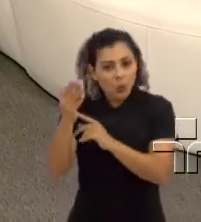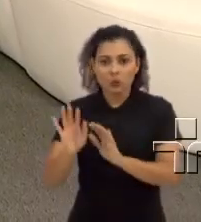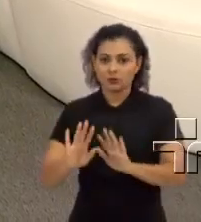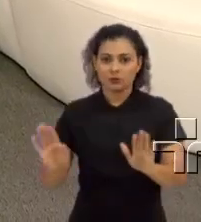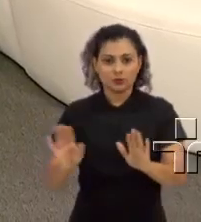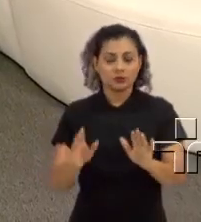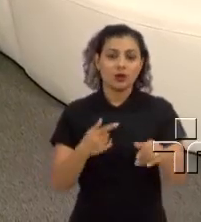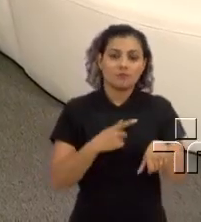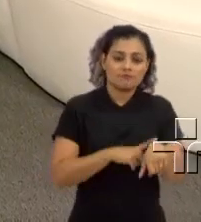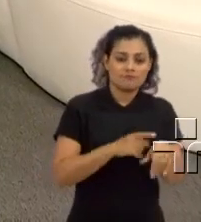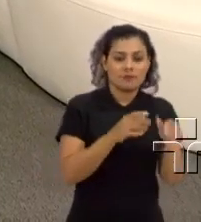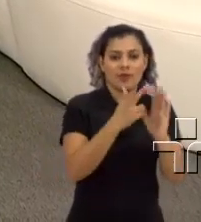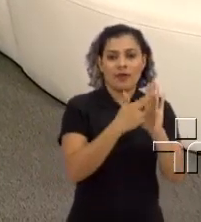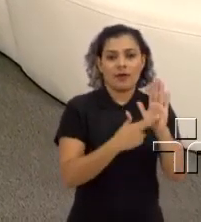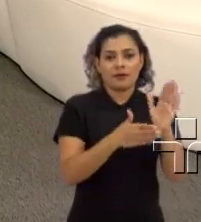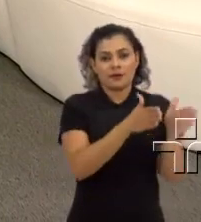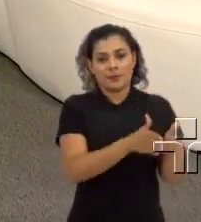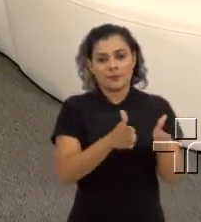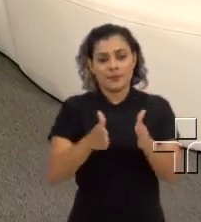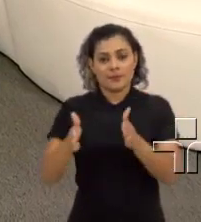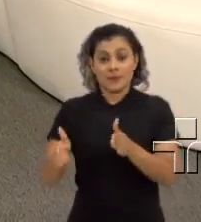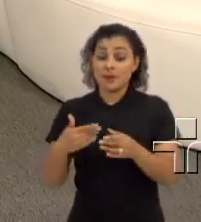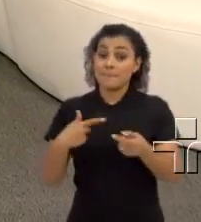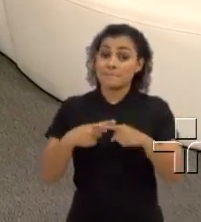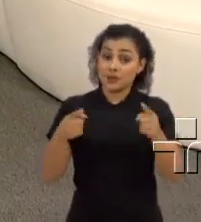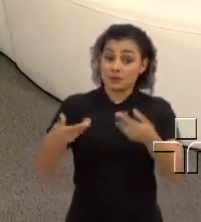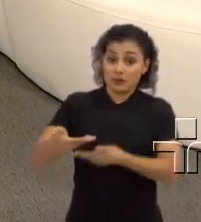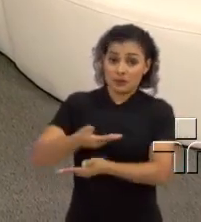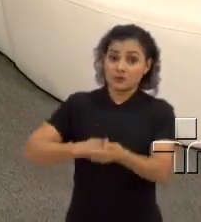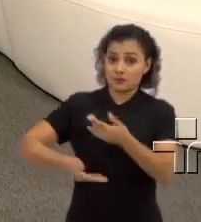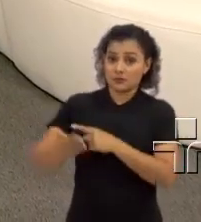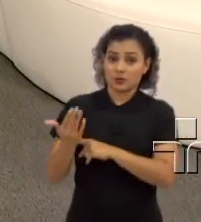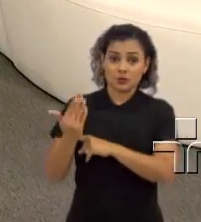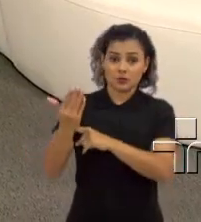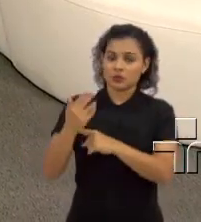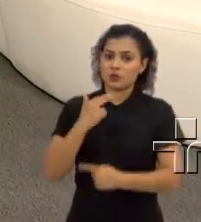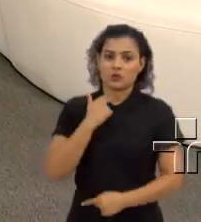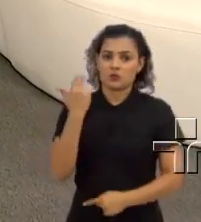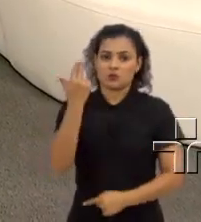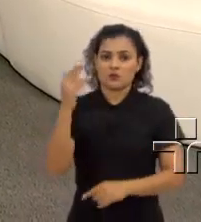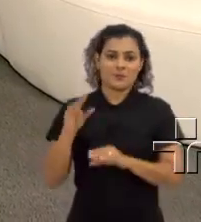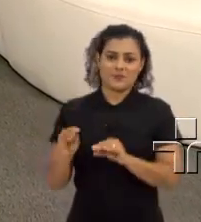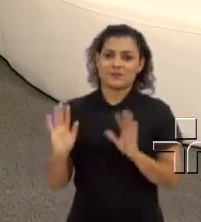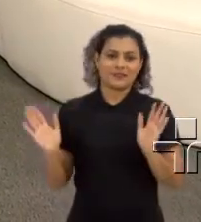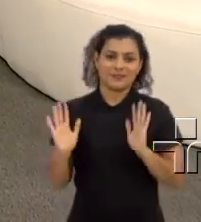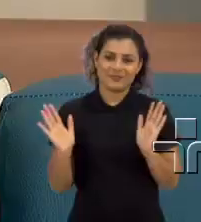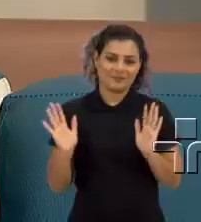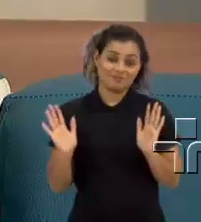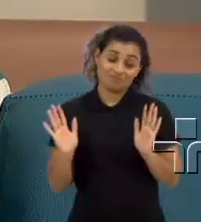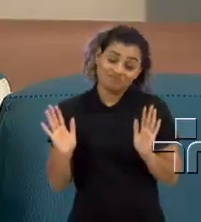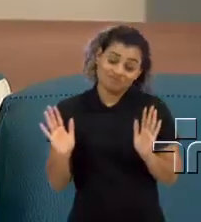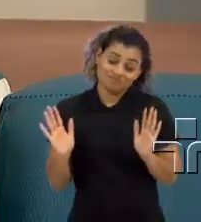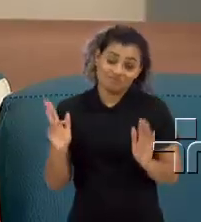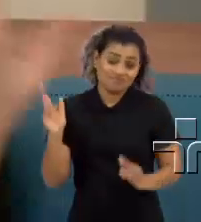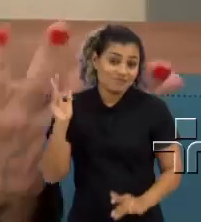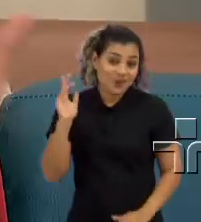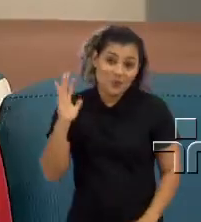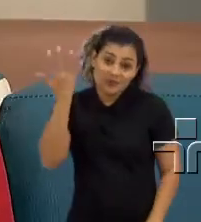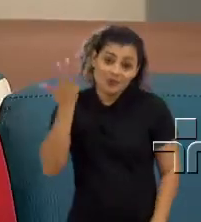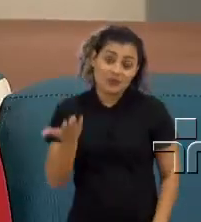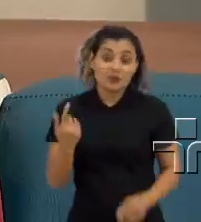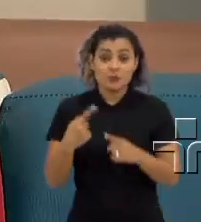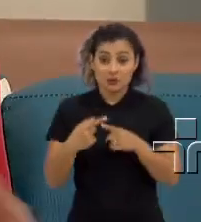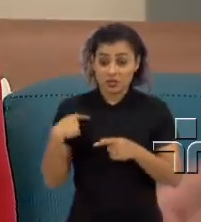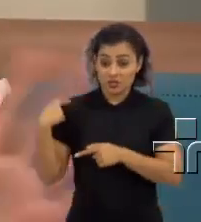Mas essa relação com a tecnologia, não dá para você mexer nisso. Porque, as